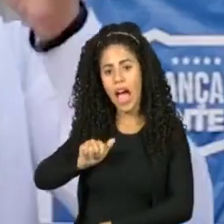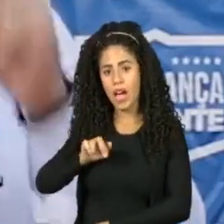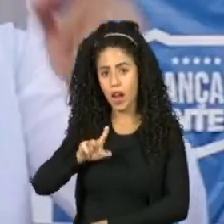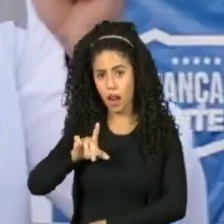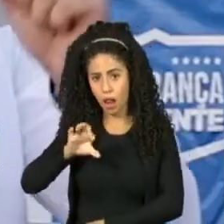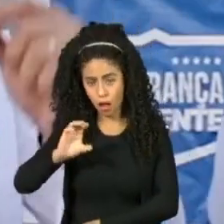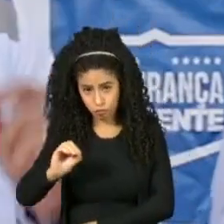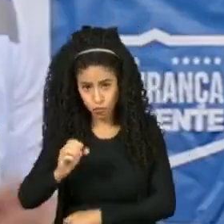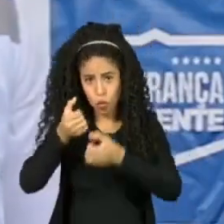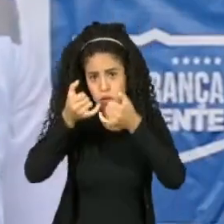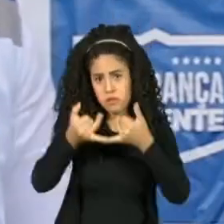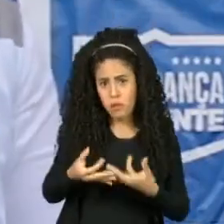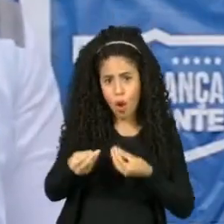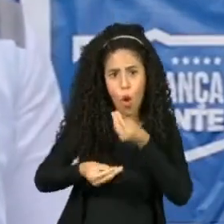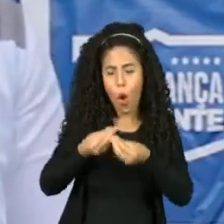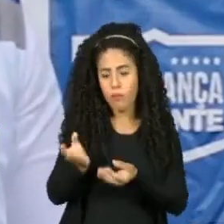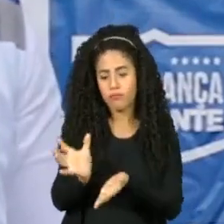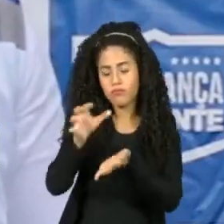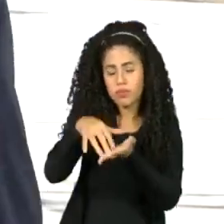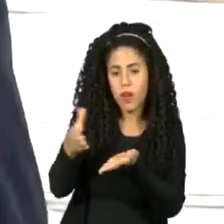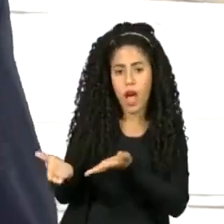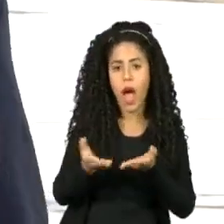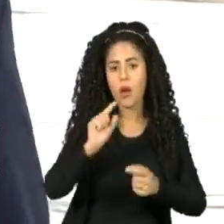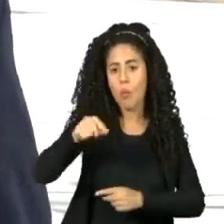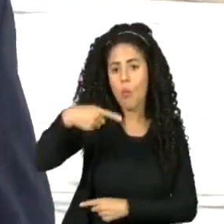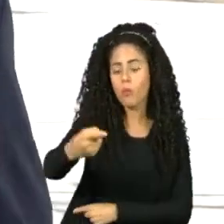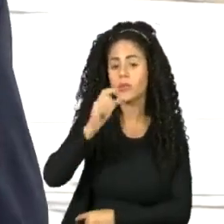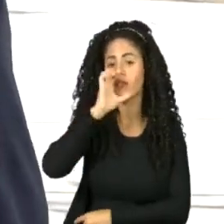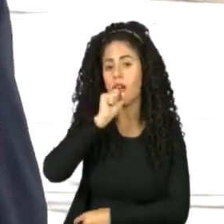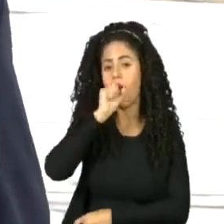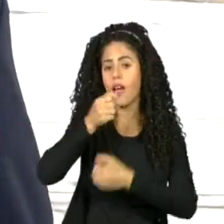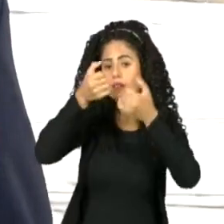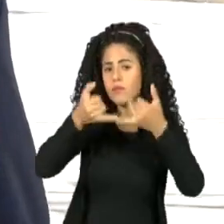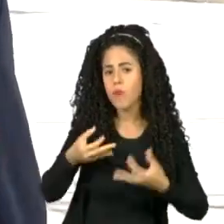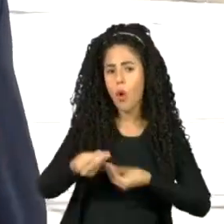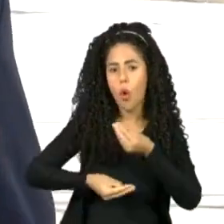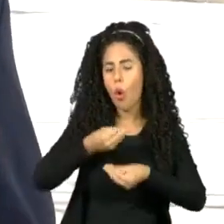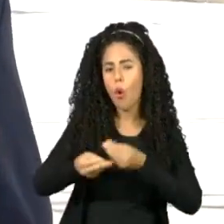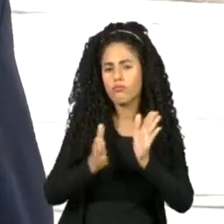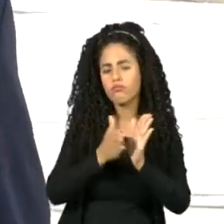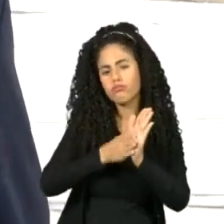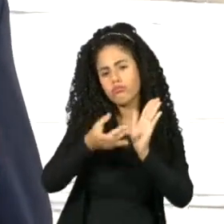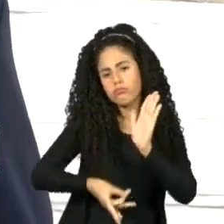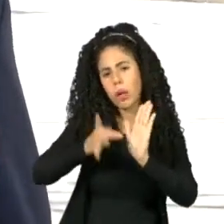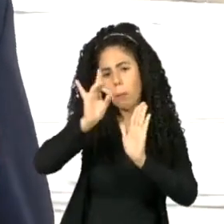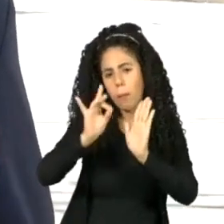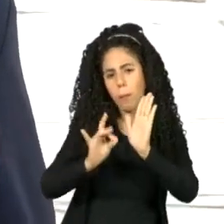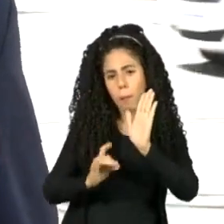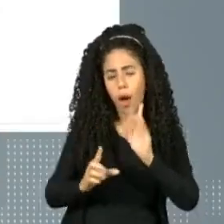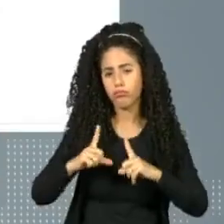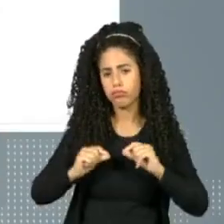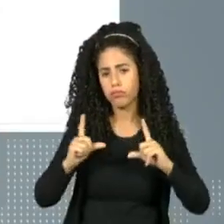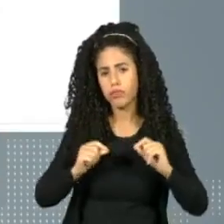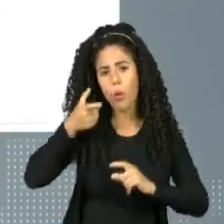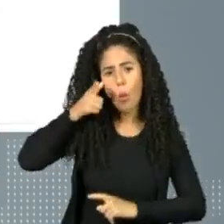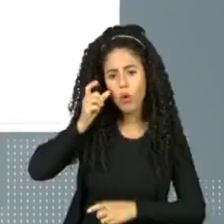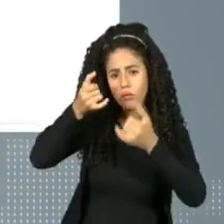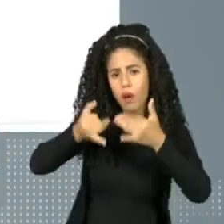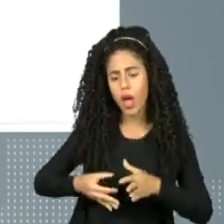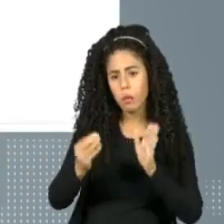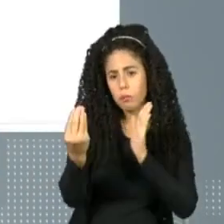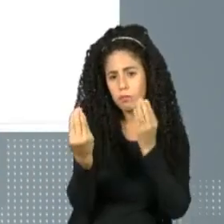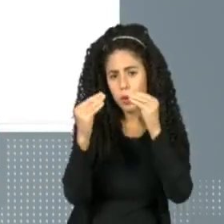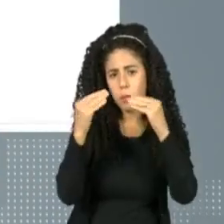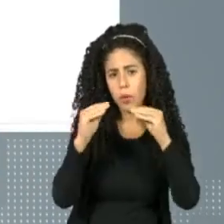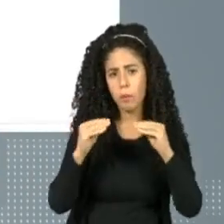irá falar sobre o Cidade Integrada no próximo sábado. Ontem, ele estava em Brasília e declarou pelas redes sociais que as